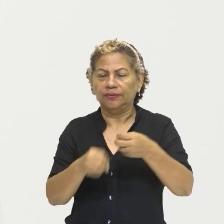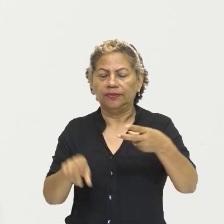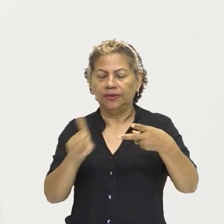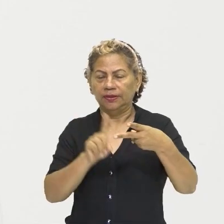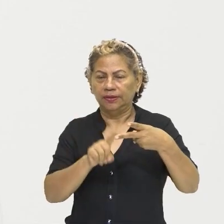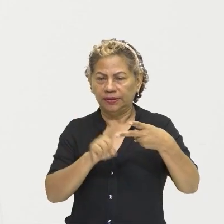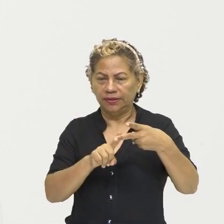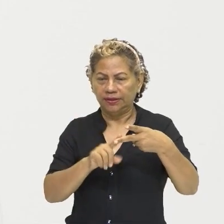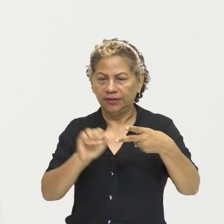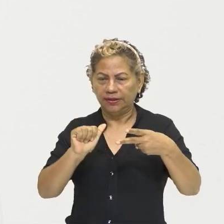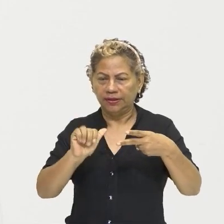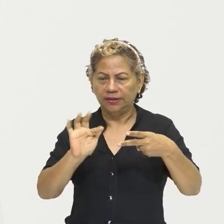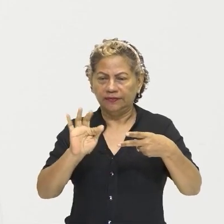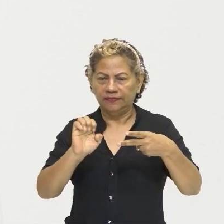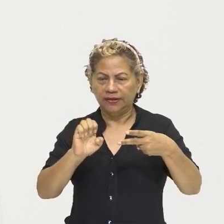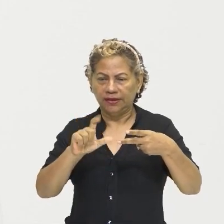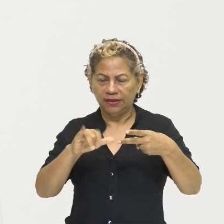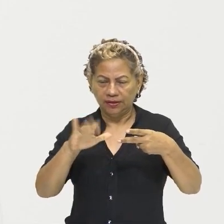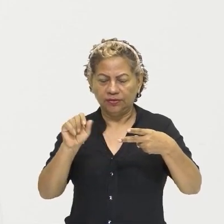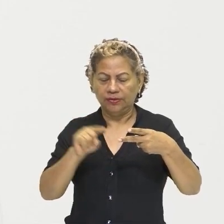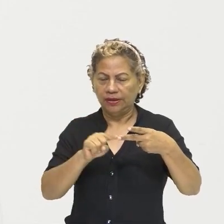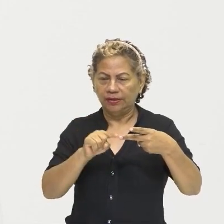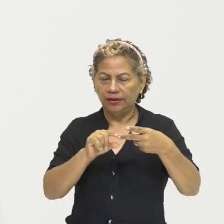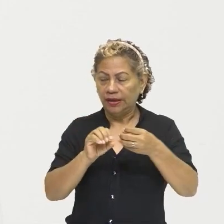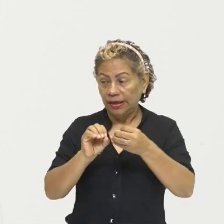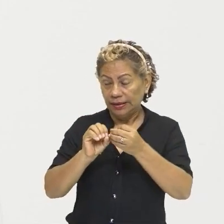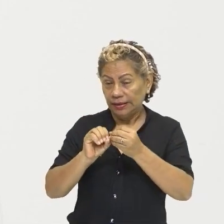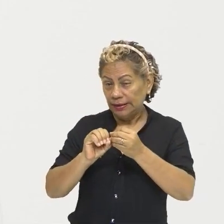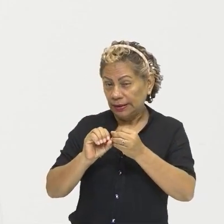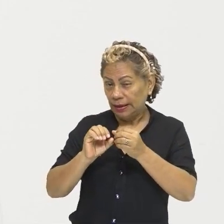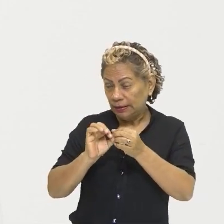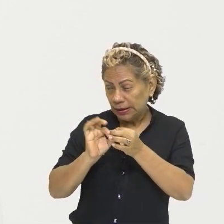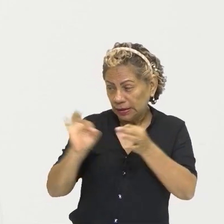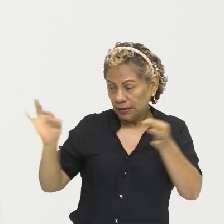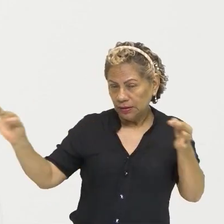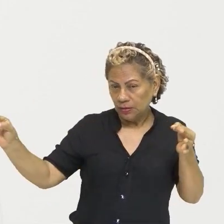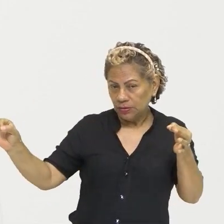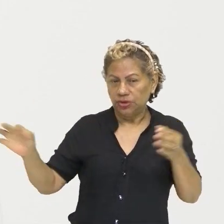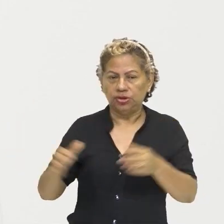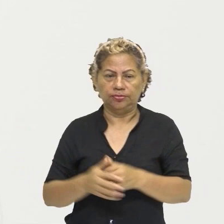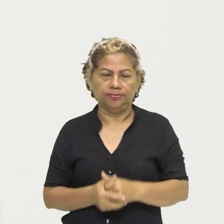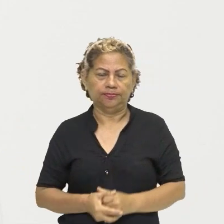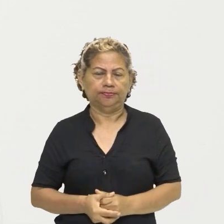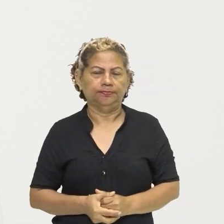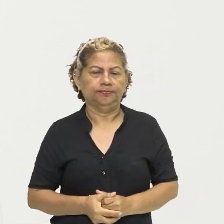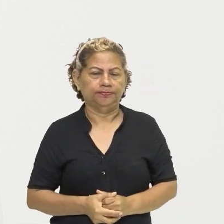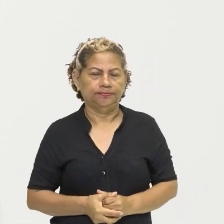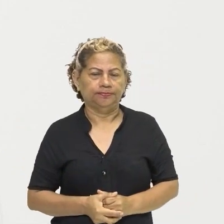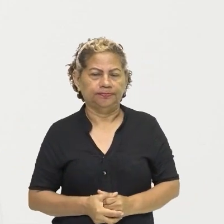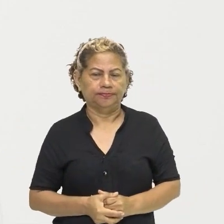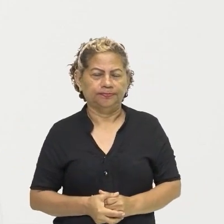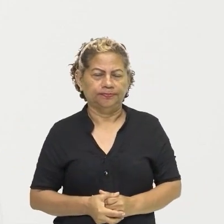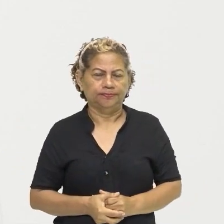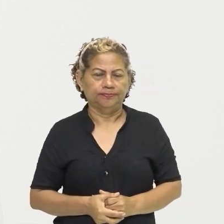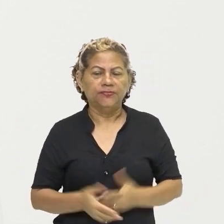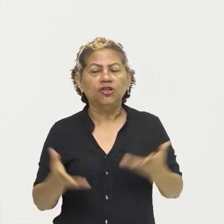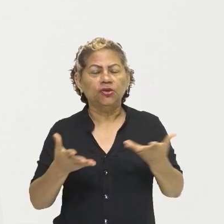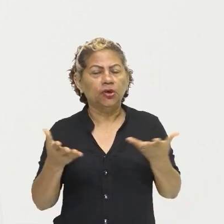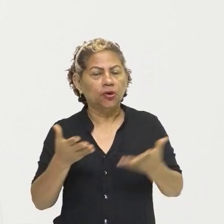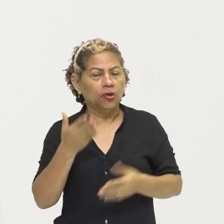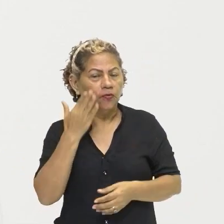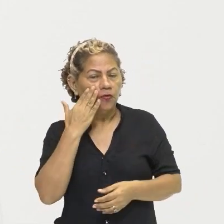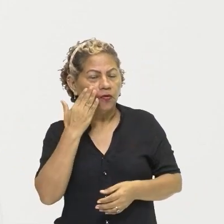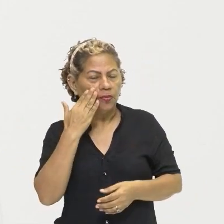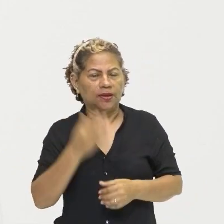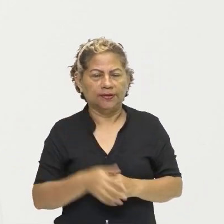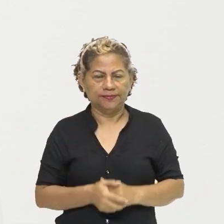distante. No periélio a velocidade é maior e no afélio a velocidade é menor. Então vamos lá, olha só